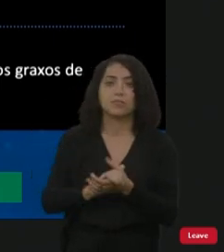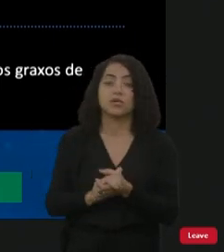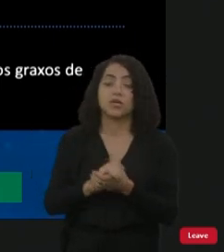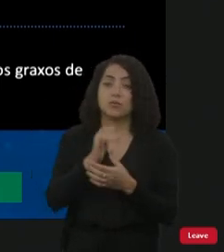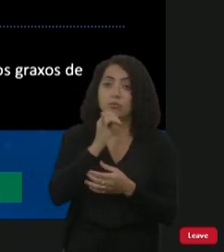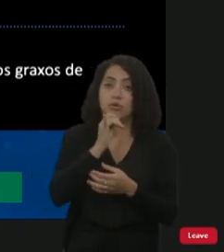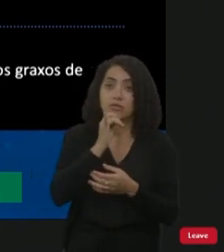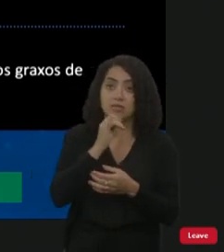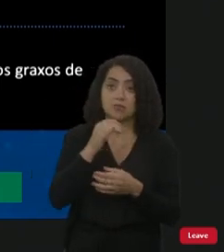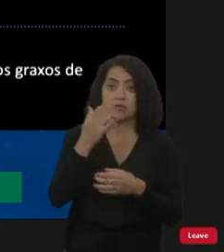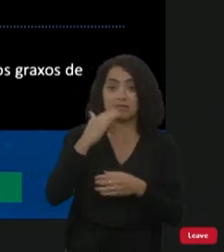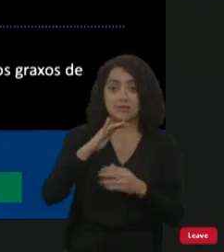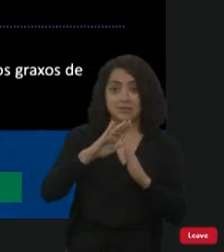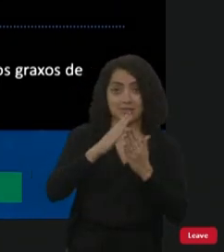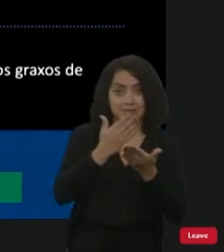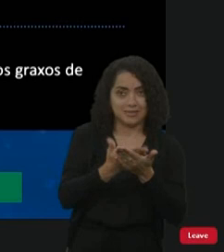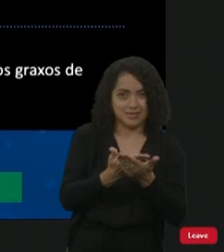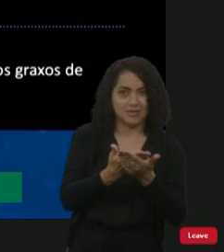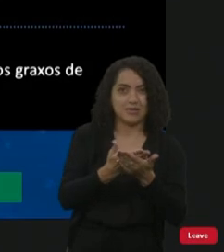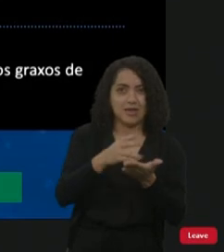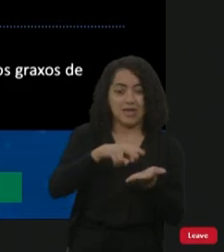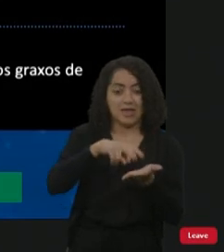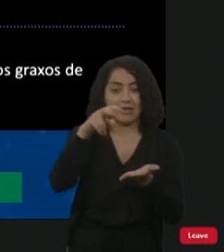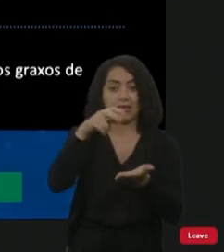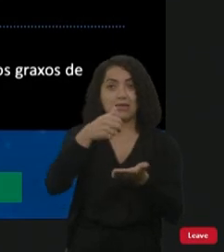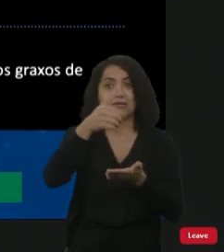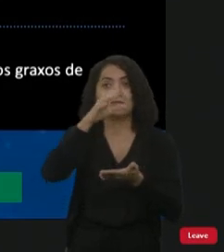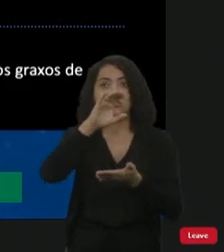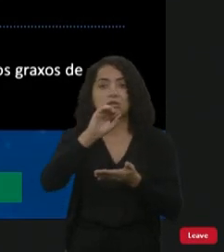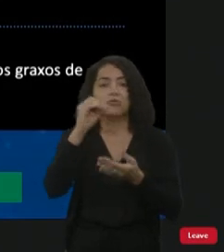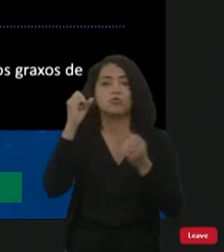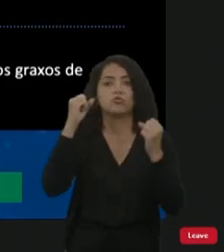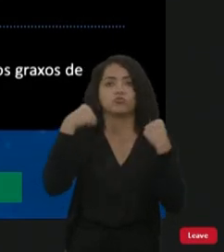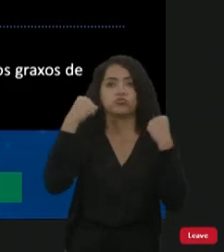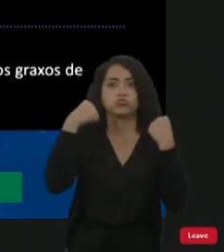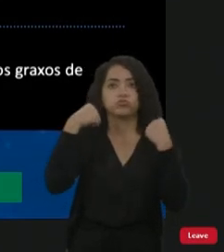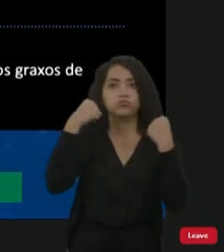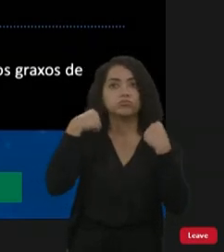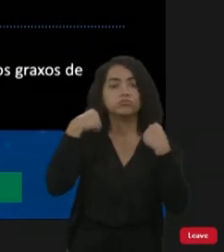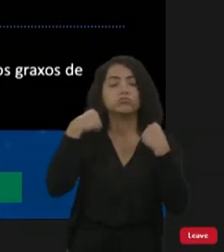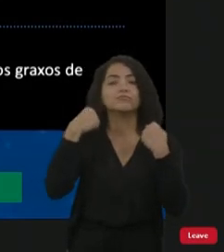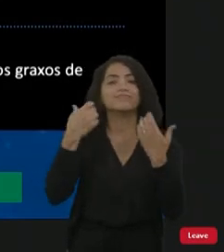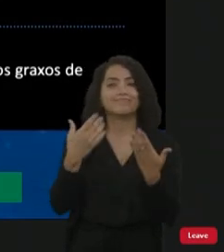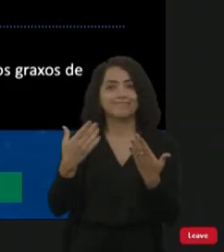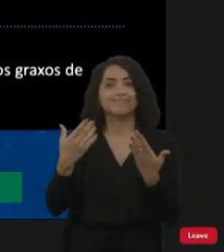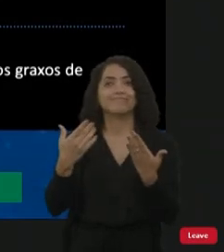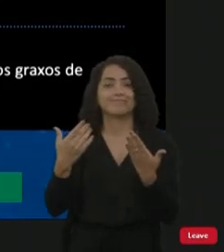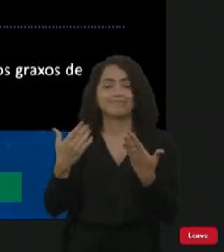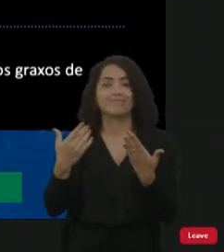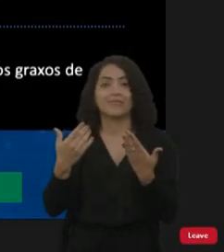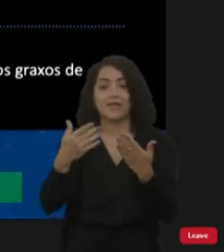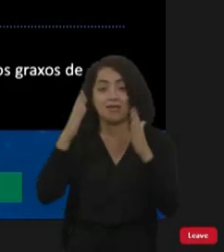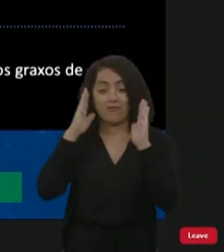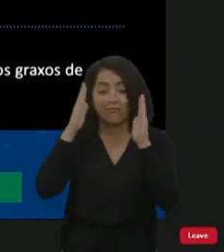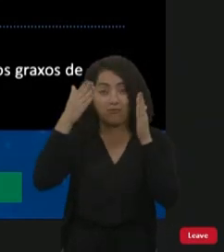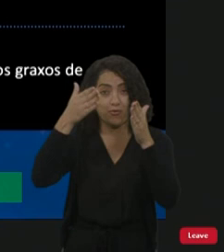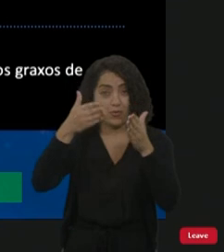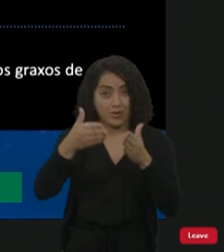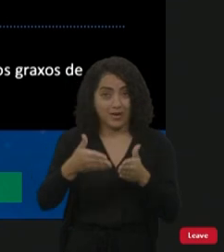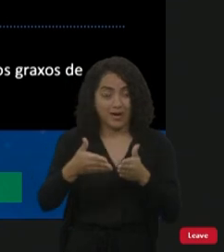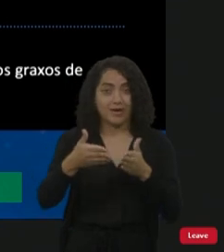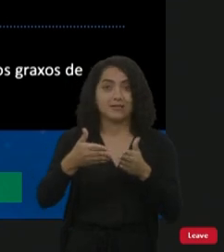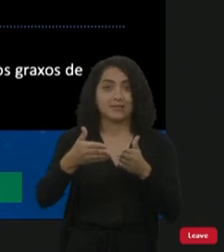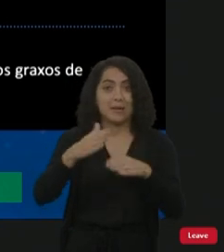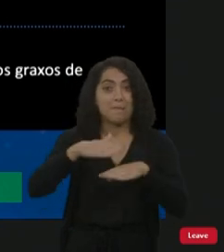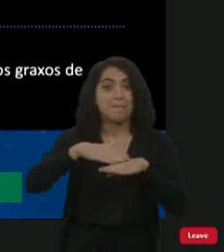está na escola e às 10 da manhã ele faz educação física, a gente tem que focar um aporte maior